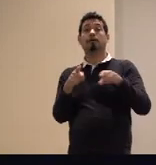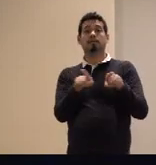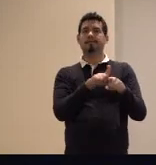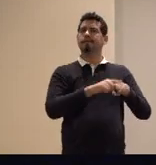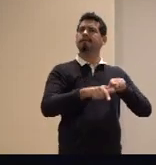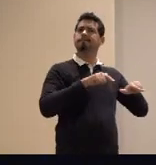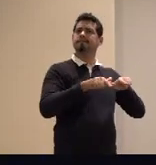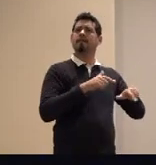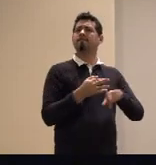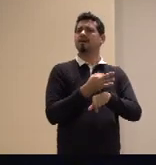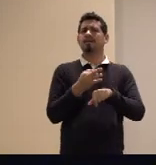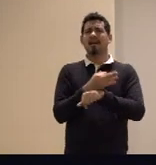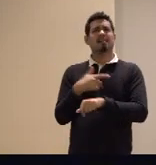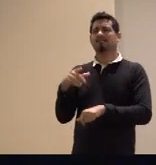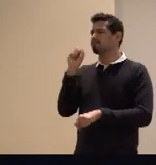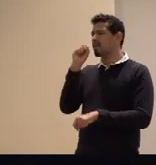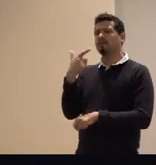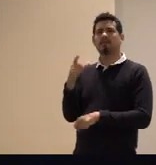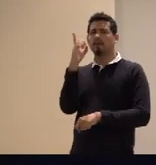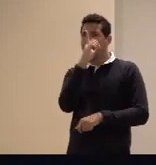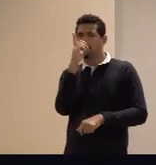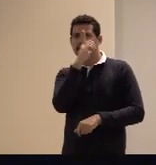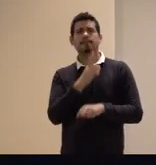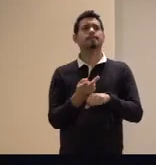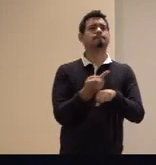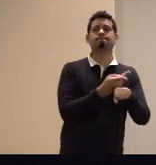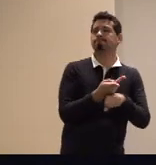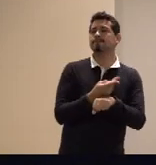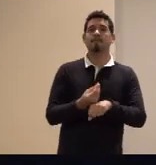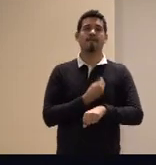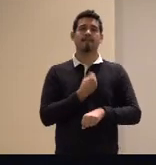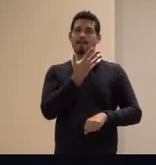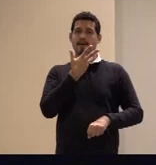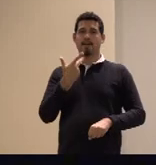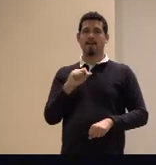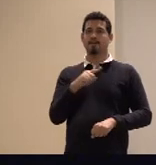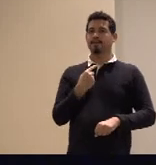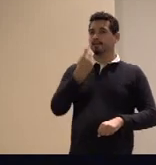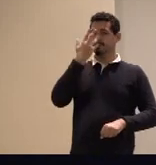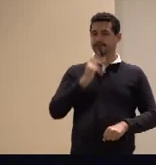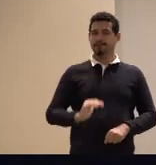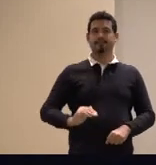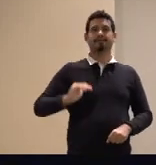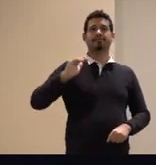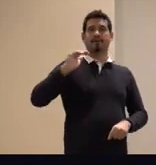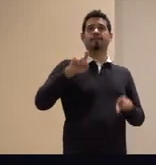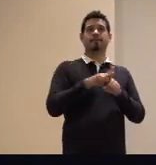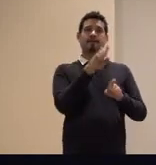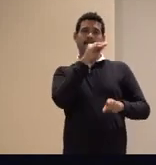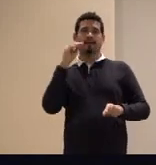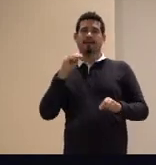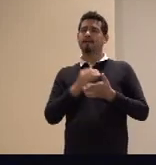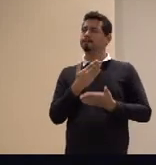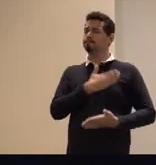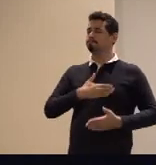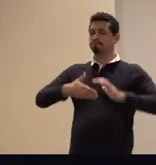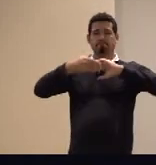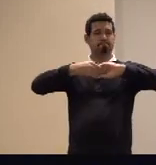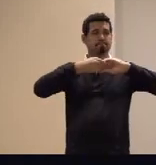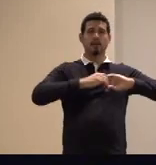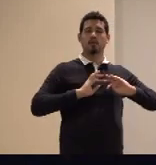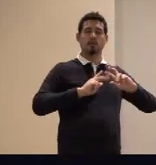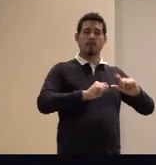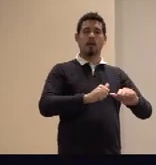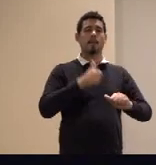feriado, sem sábado, sem domingo, na busca de uma vida melhor para os nossos meninos e meninas. Queria cumprimentar ela e cumprimentar todas as